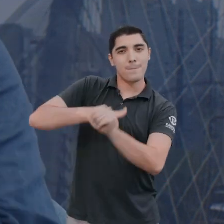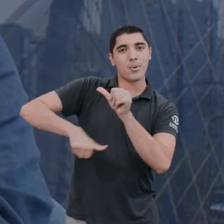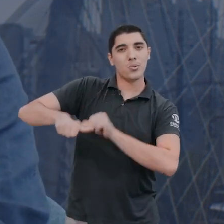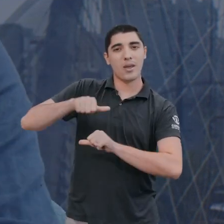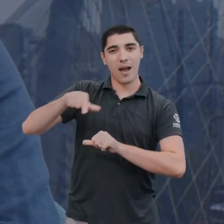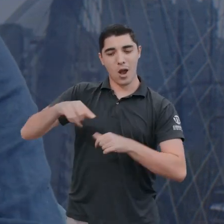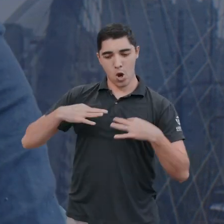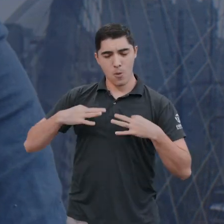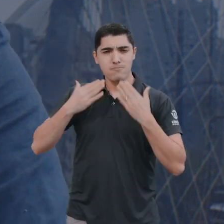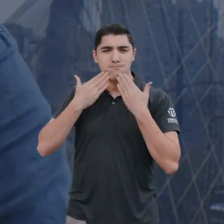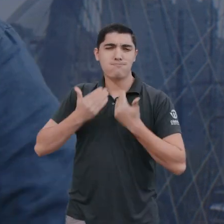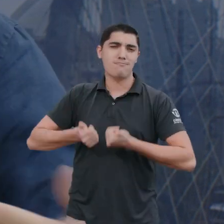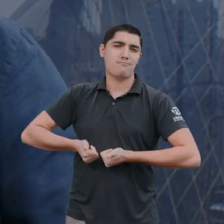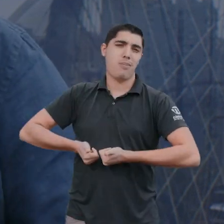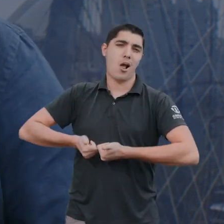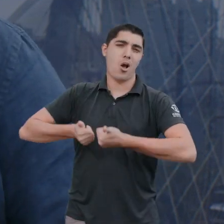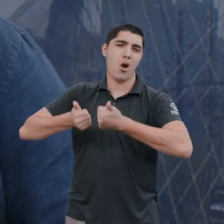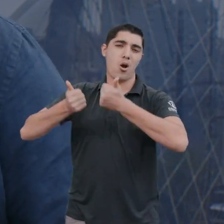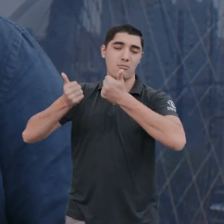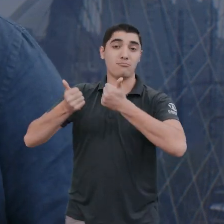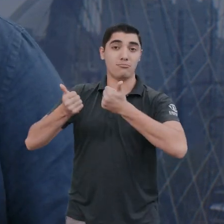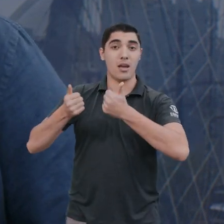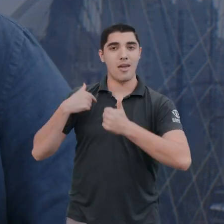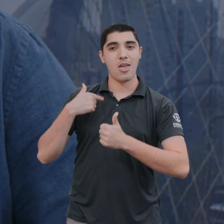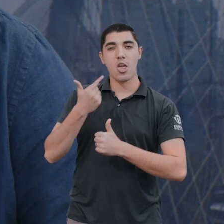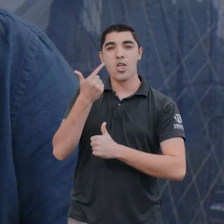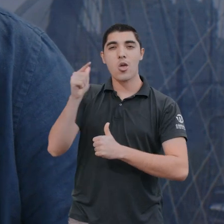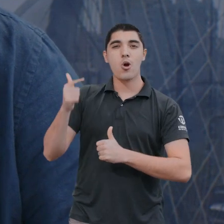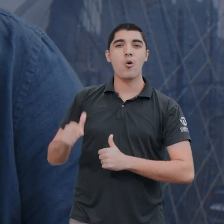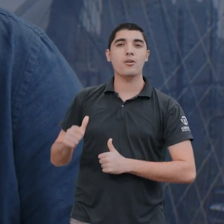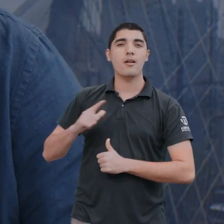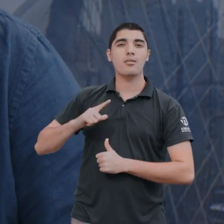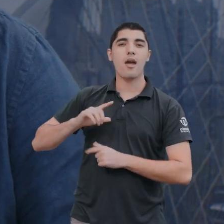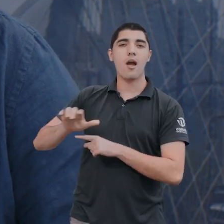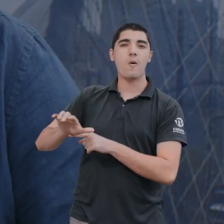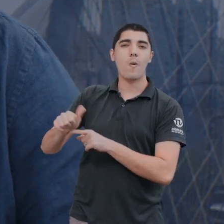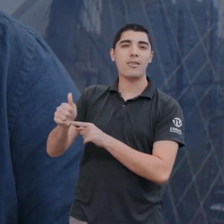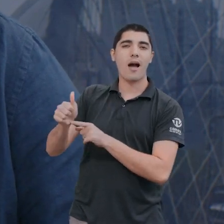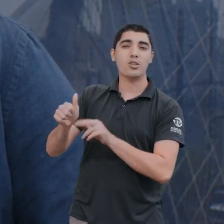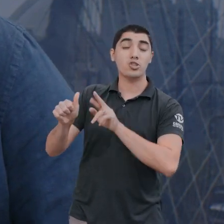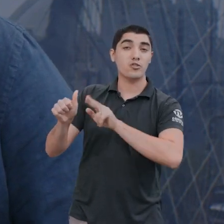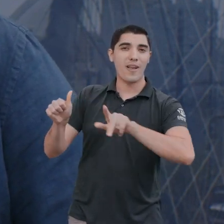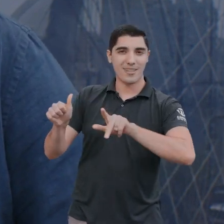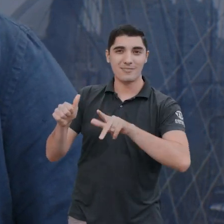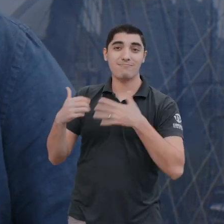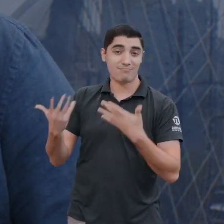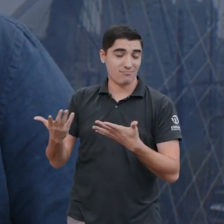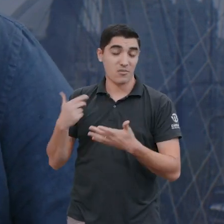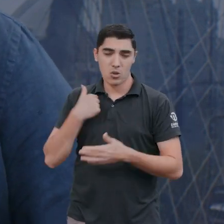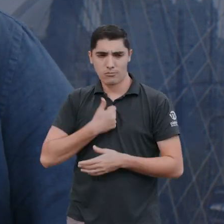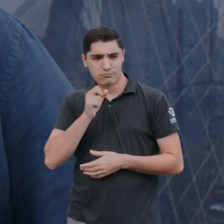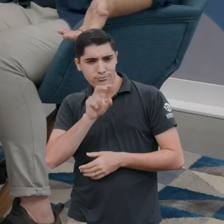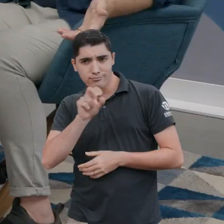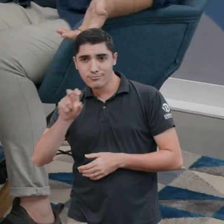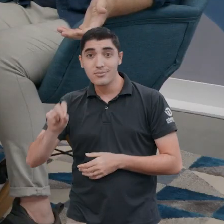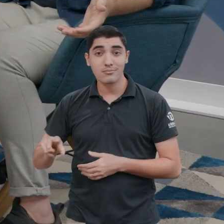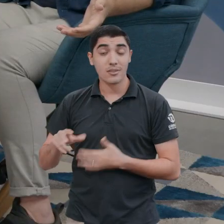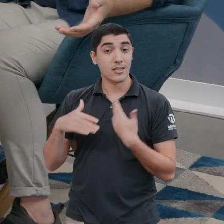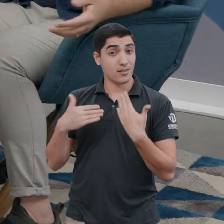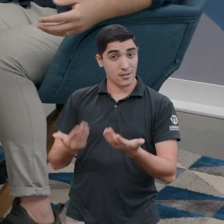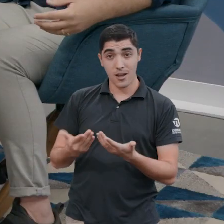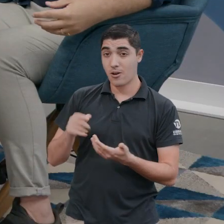qualidades muito melhores do que as qualidades que a gente vê hoje em acessórios de fast fashion.